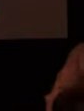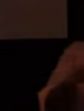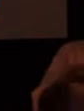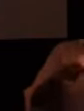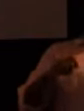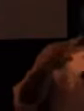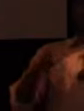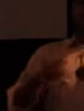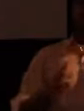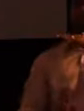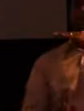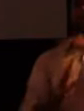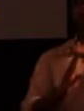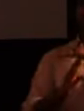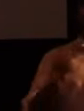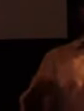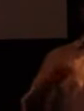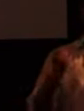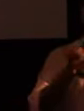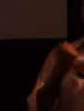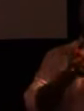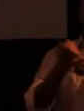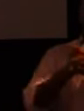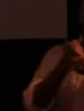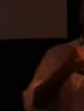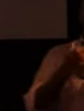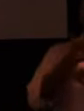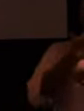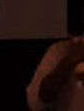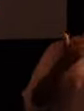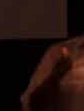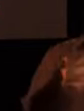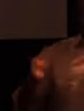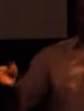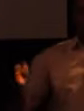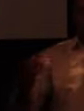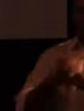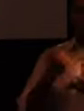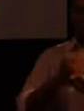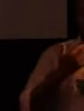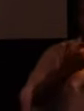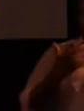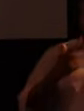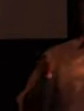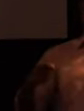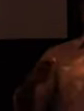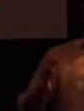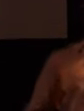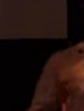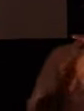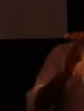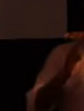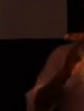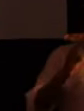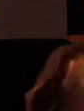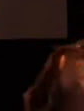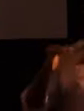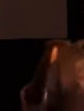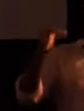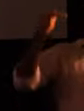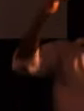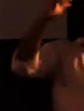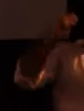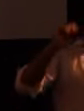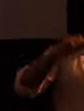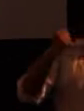gabarito, que é o máximo, ou seja, se eu não posso crescer para os lados, eu vou crescer para cima. mas que no caso da nossa borda a gente tem um limite, inclusive,